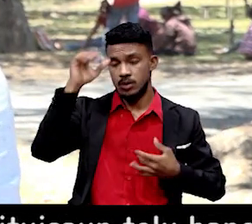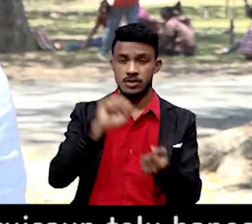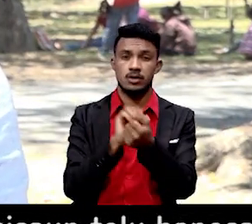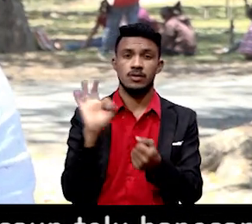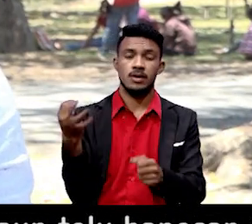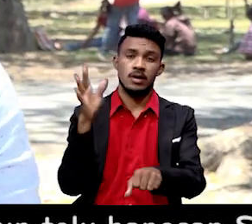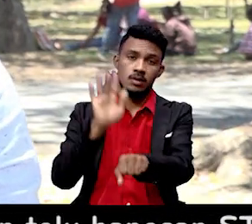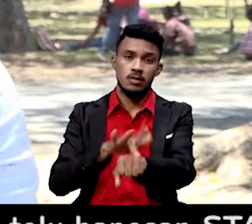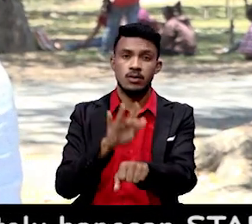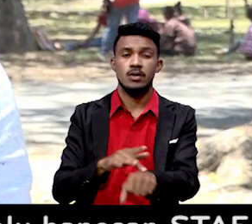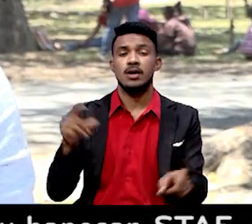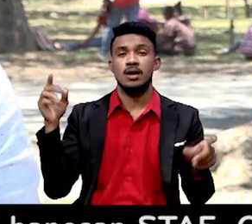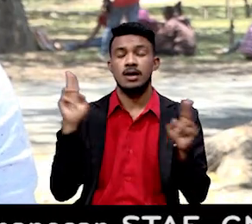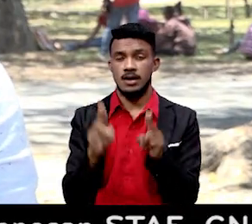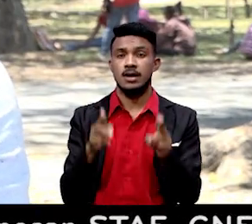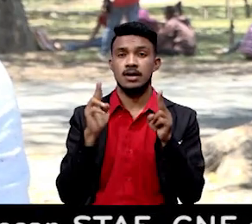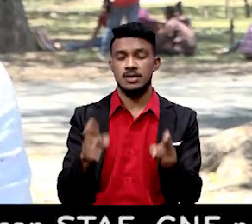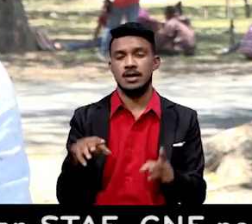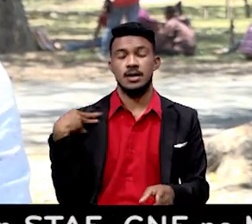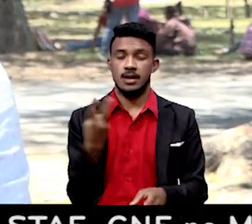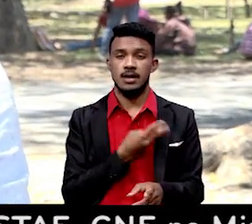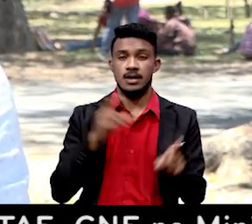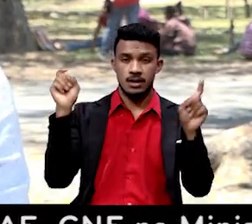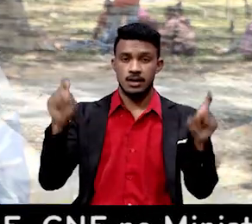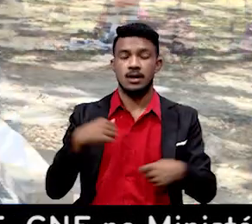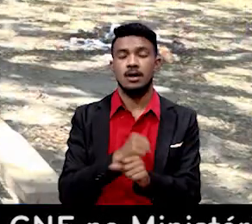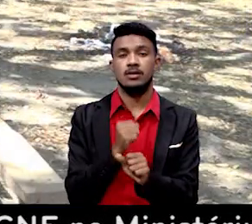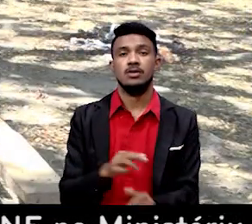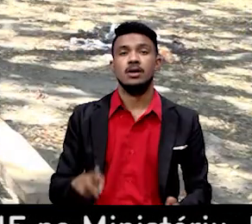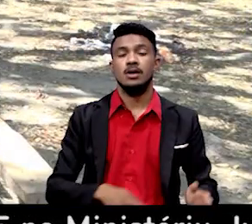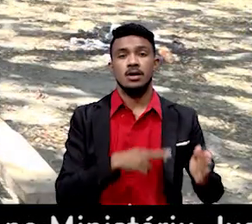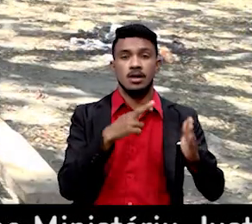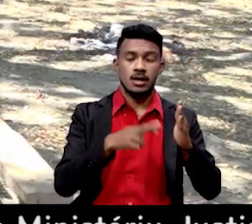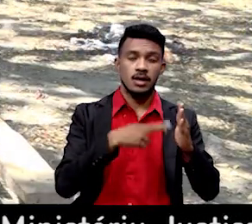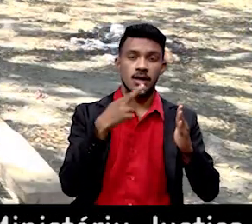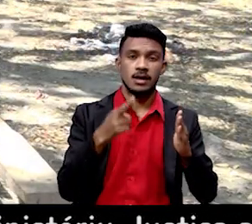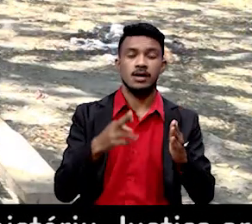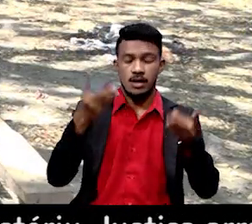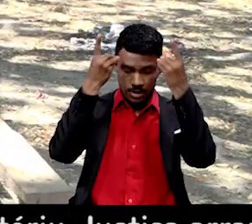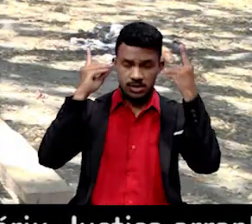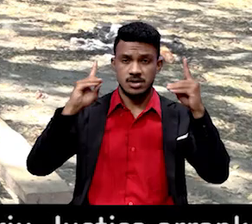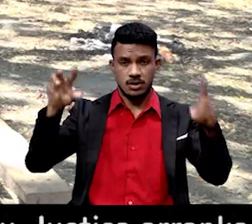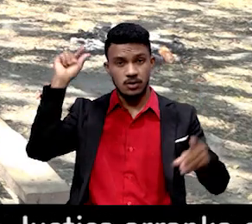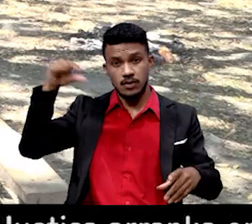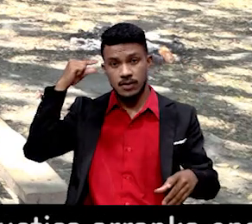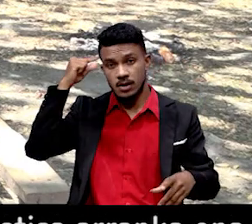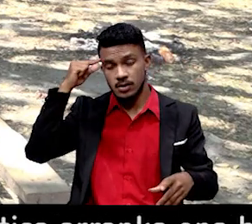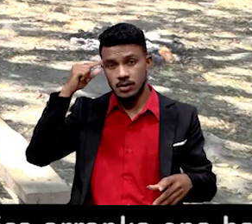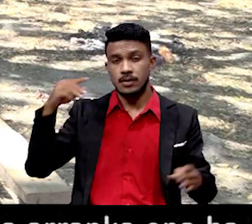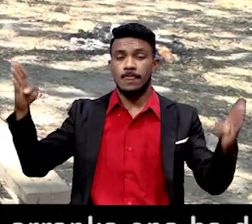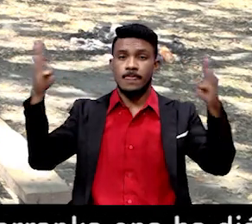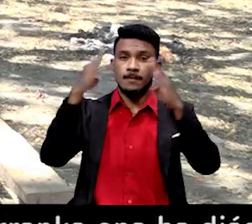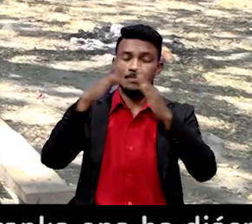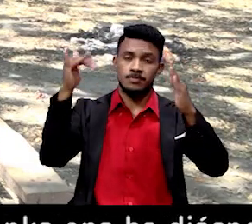lá lá ita tem que ser cumprir esse protocolo de saúde no decisão governo nem E durante o confinamento, a cerca